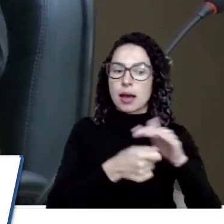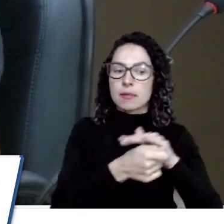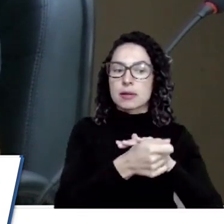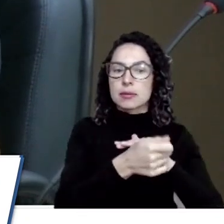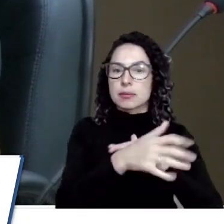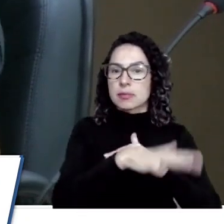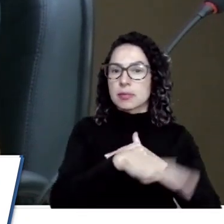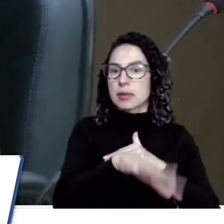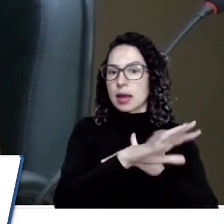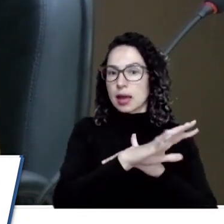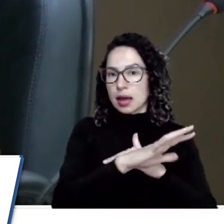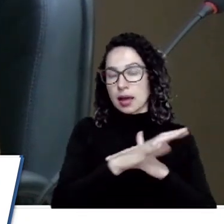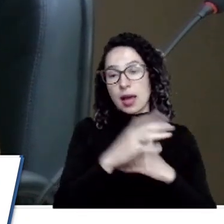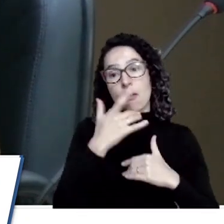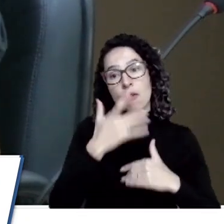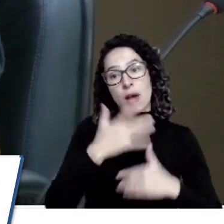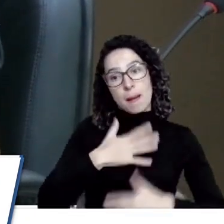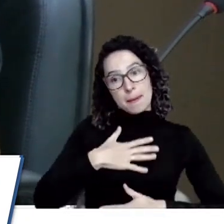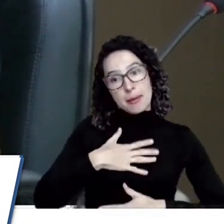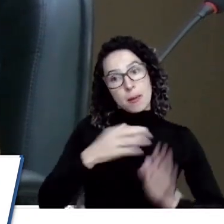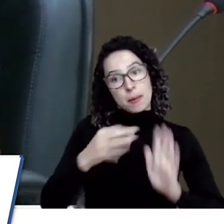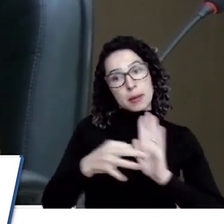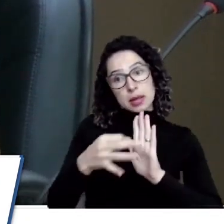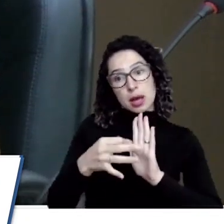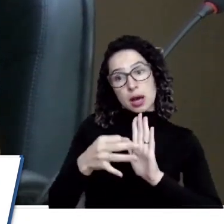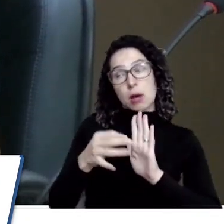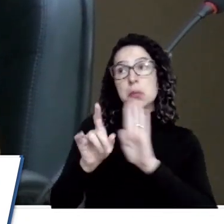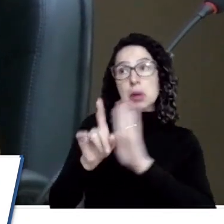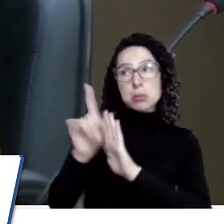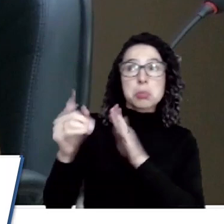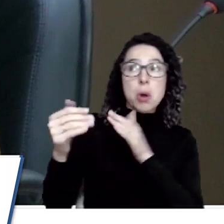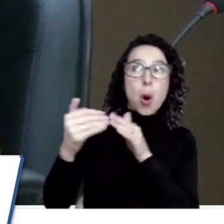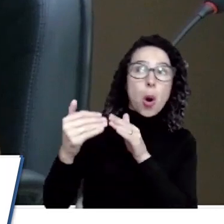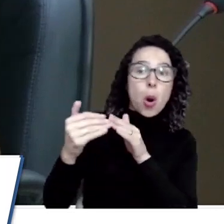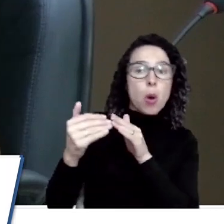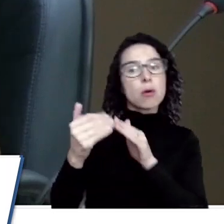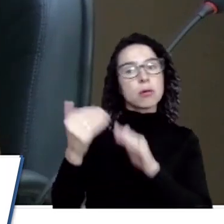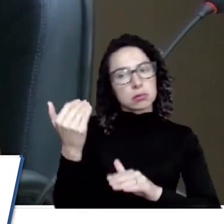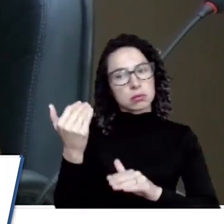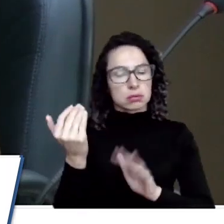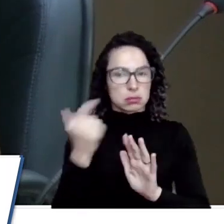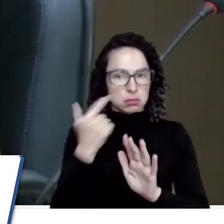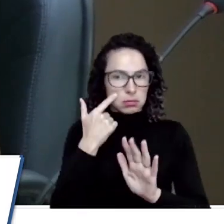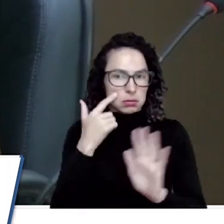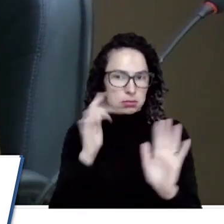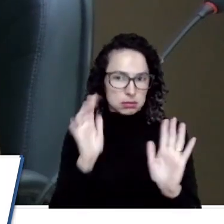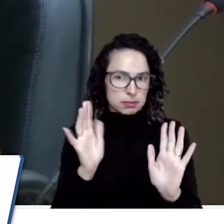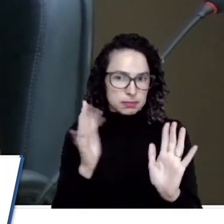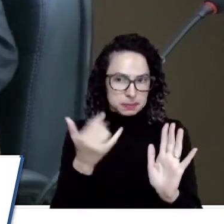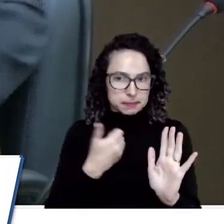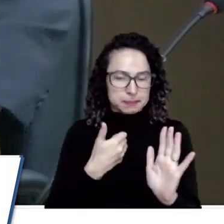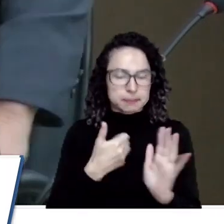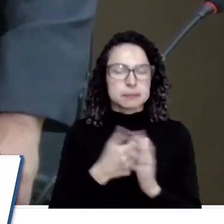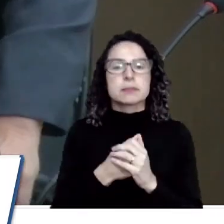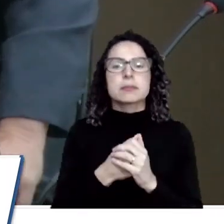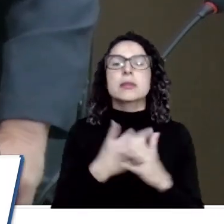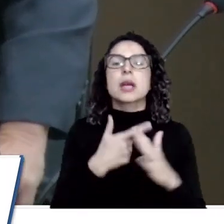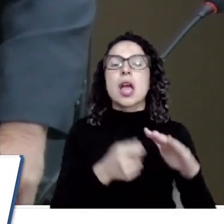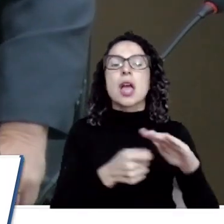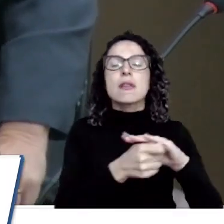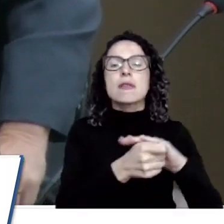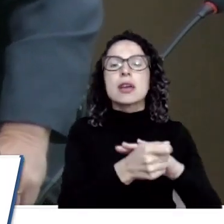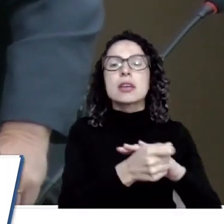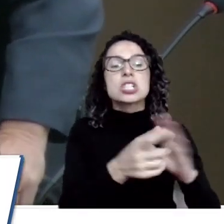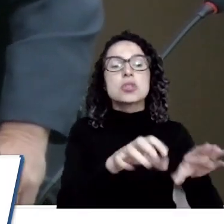Vou falar a minha opinião e eu queria saber o que você acha Sim. da minha opinião. Investir na formação